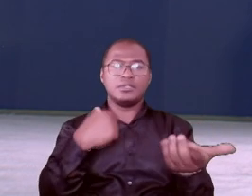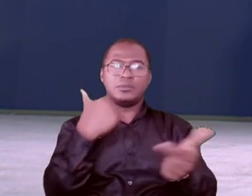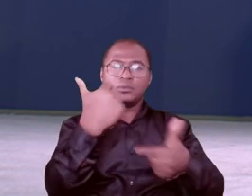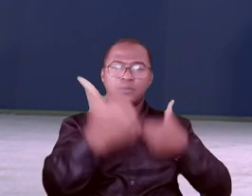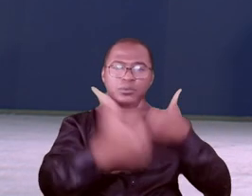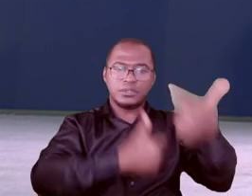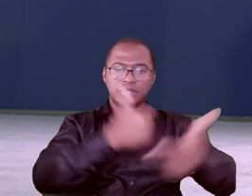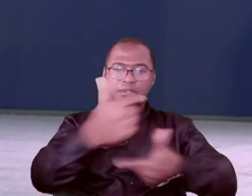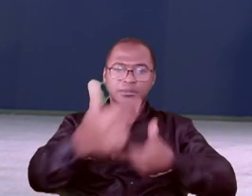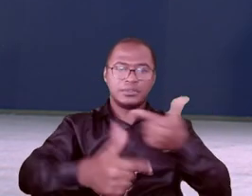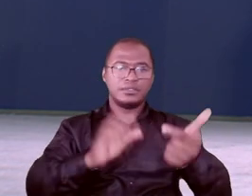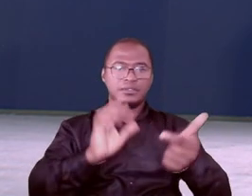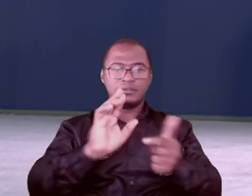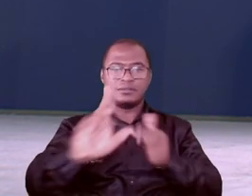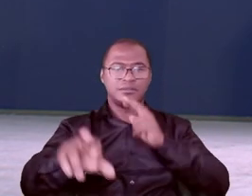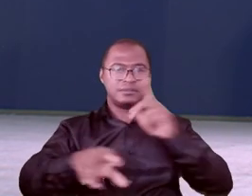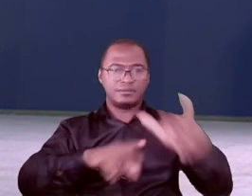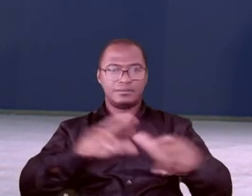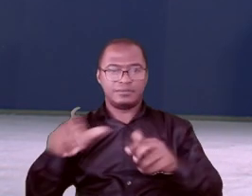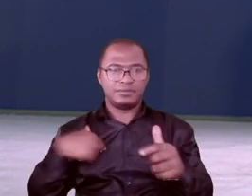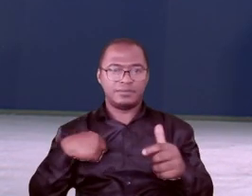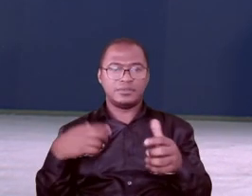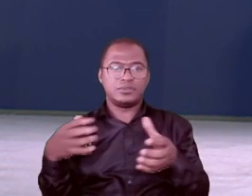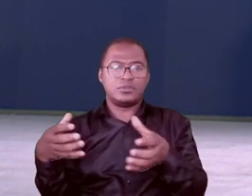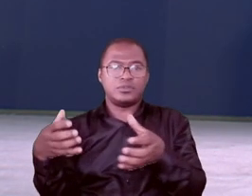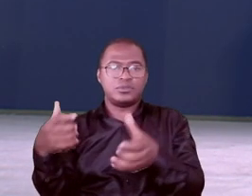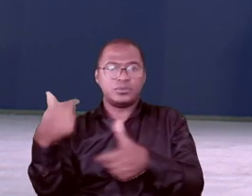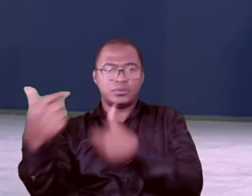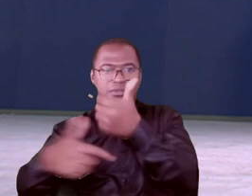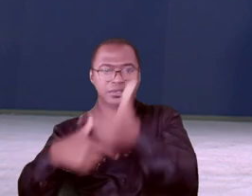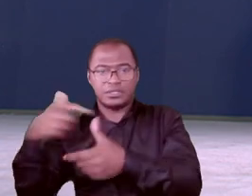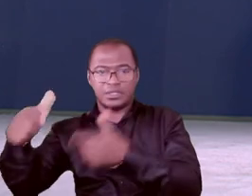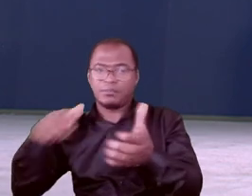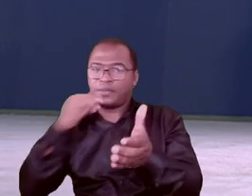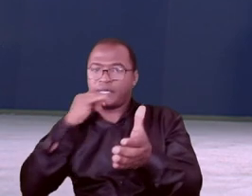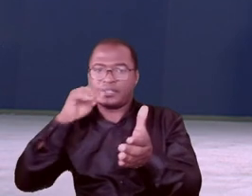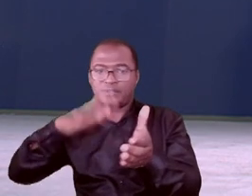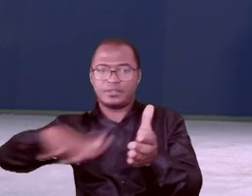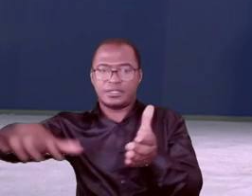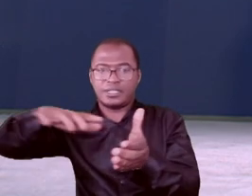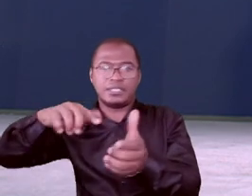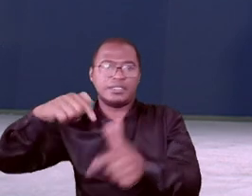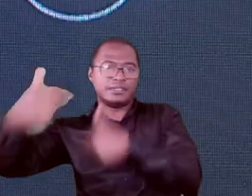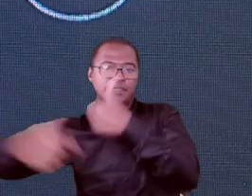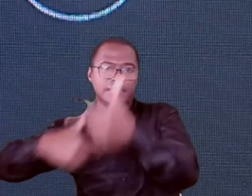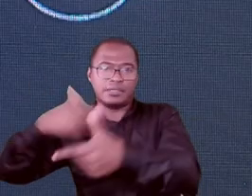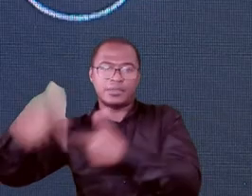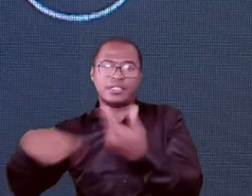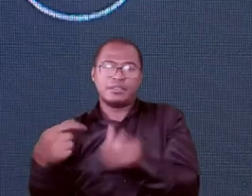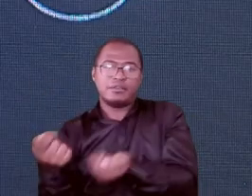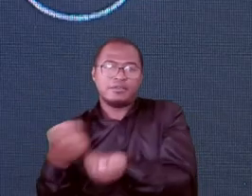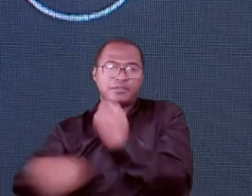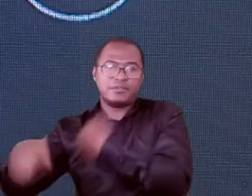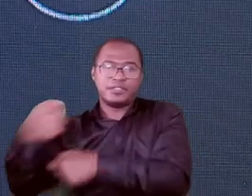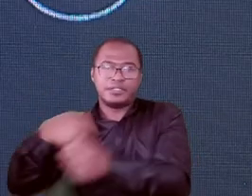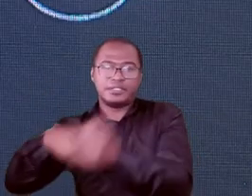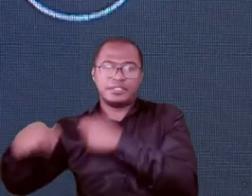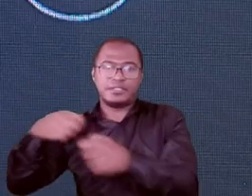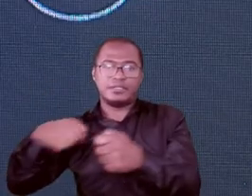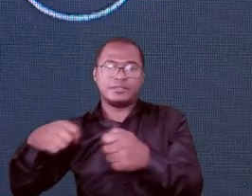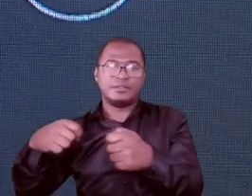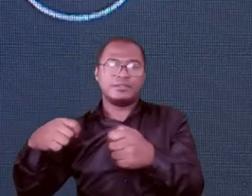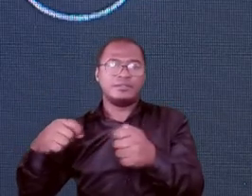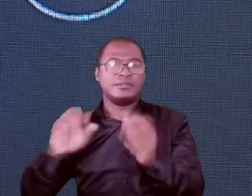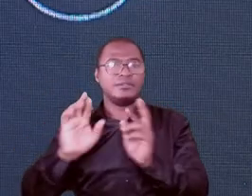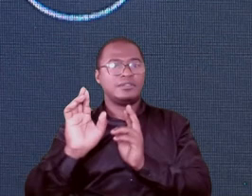dentro do nosso Universo de pagamento ele tem muito pouco a ver porque o fluxo do ebanks o modelo do negócio de bem que você é bem diferente